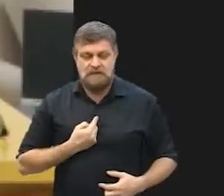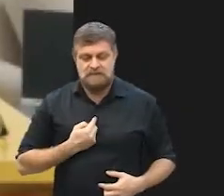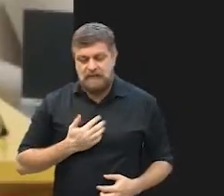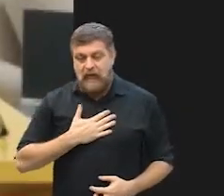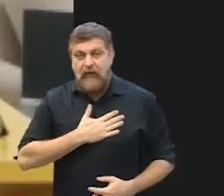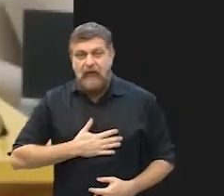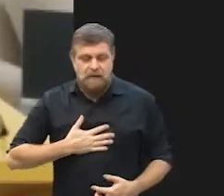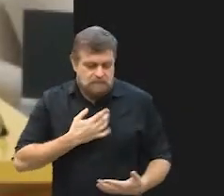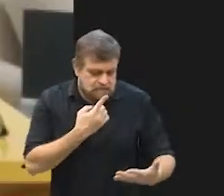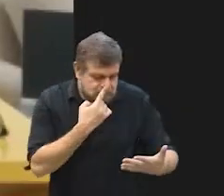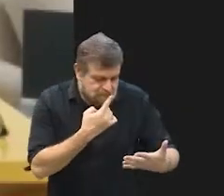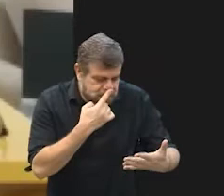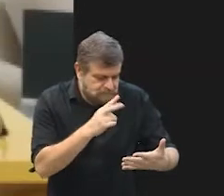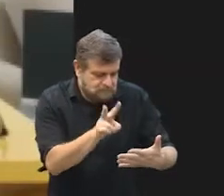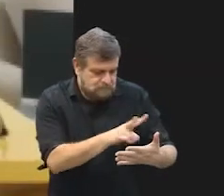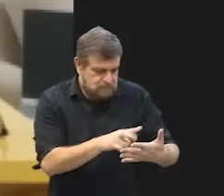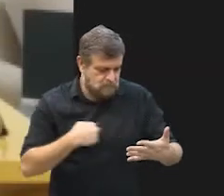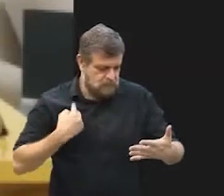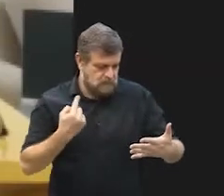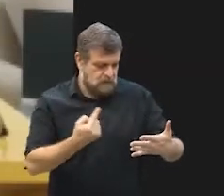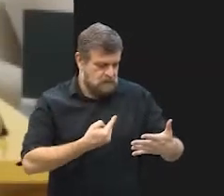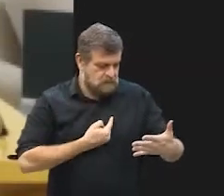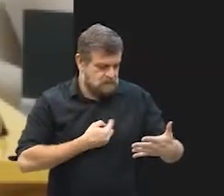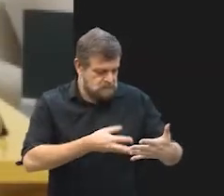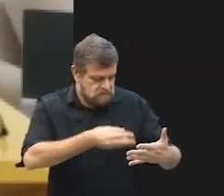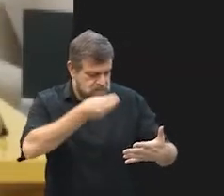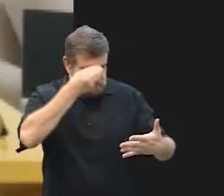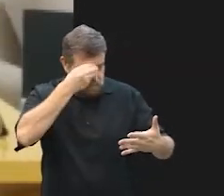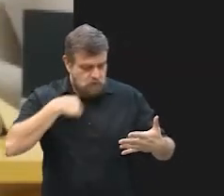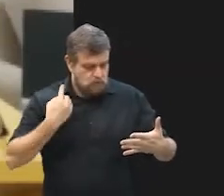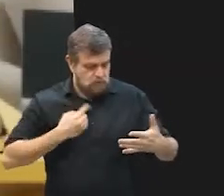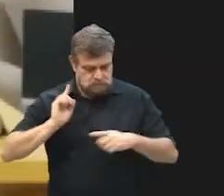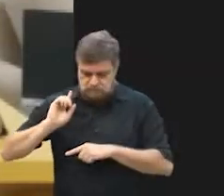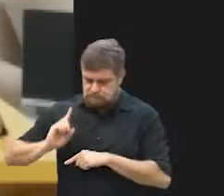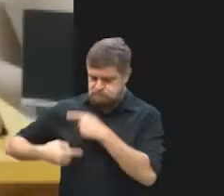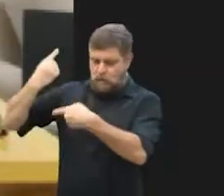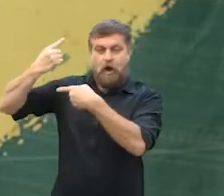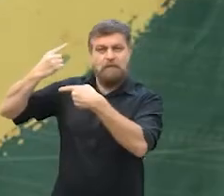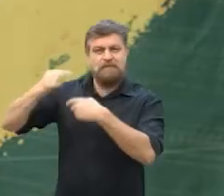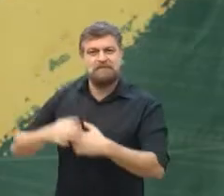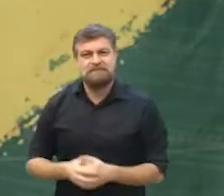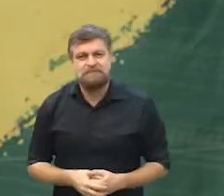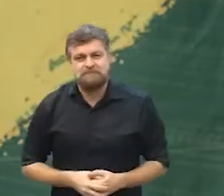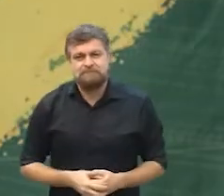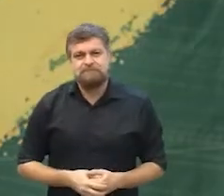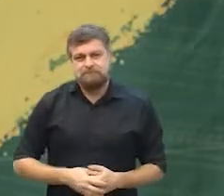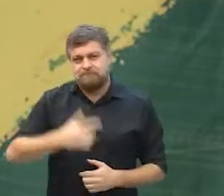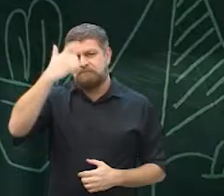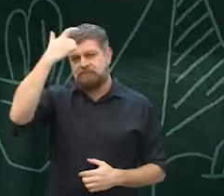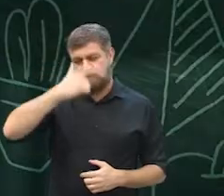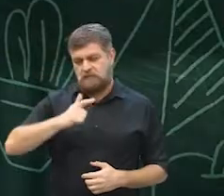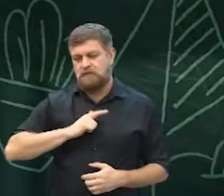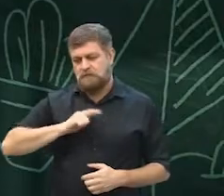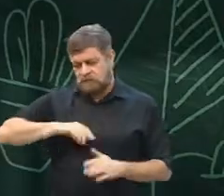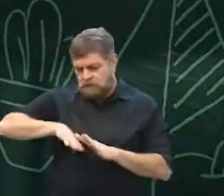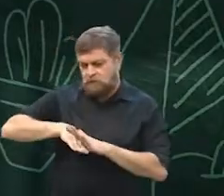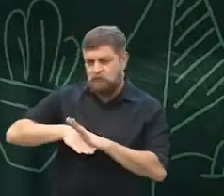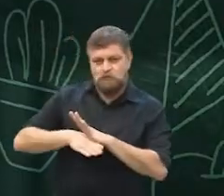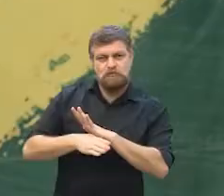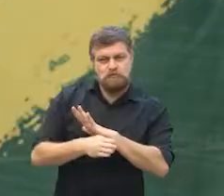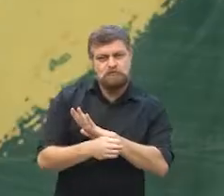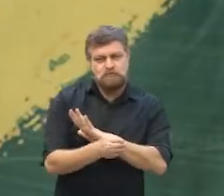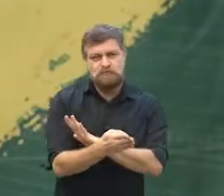leitura, e a leitura nos torna melhores e maiores do que nós somos. Eu tenho o